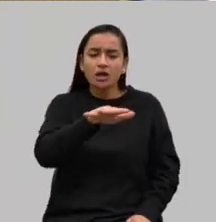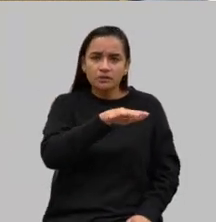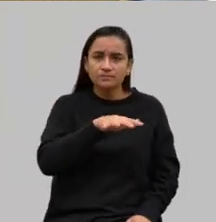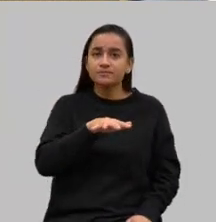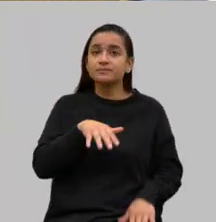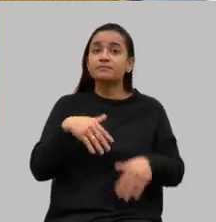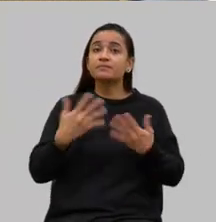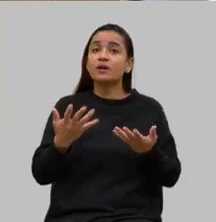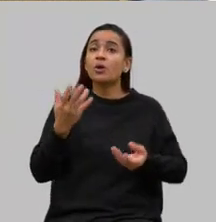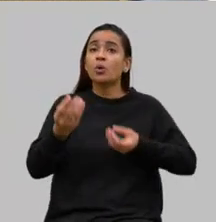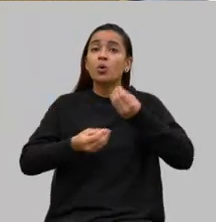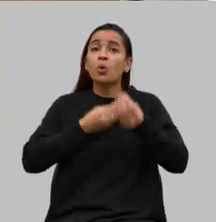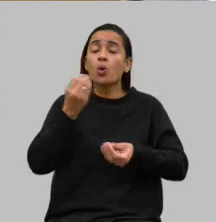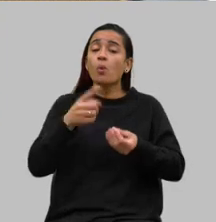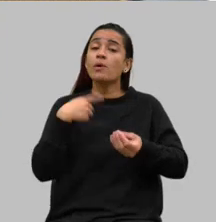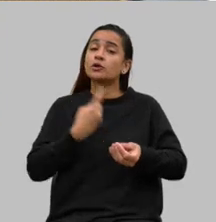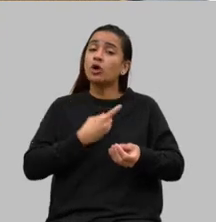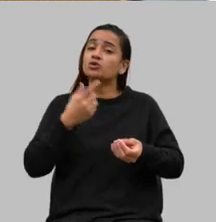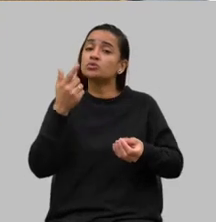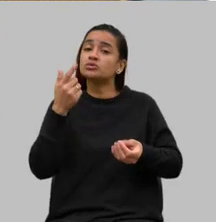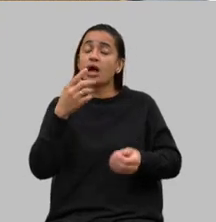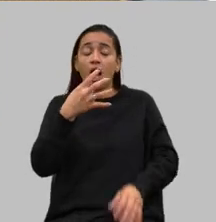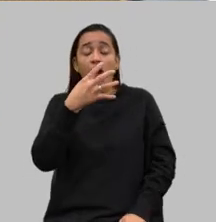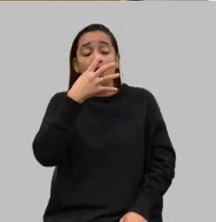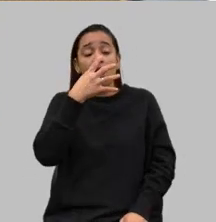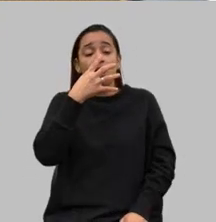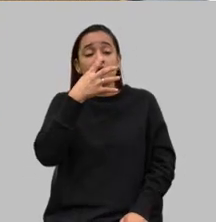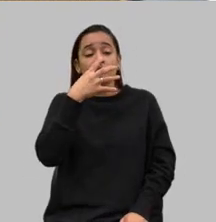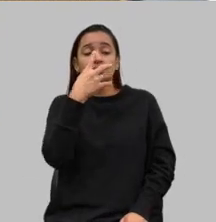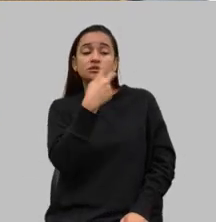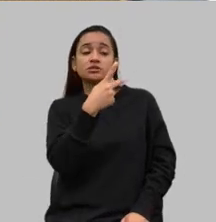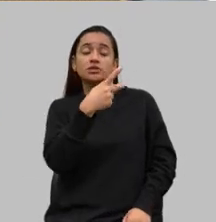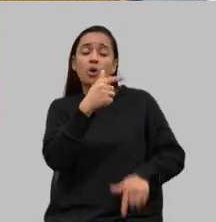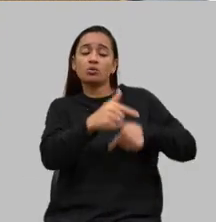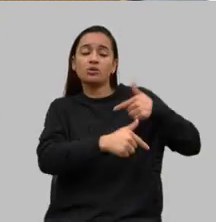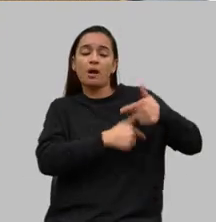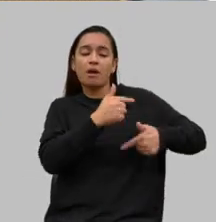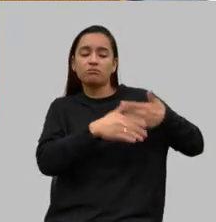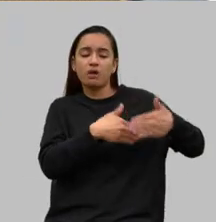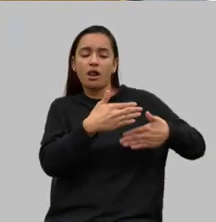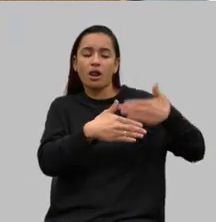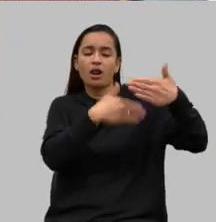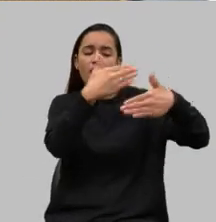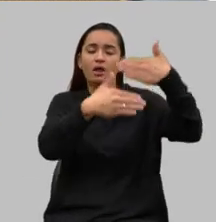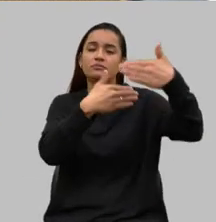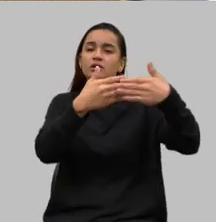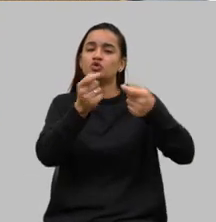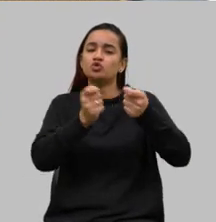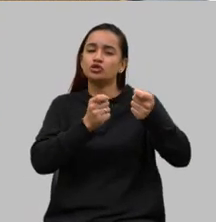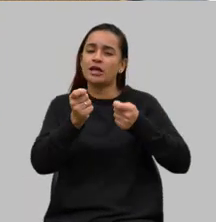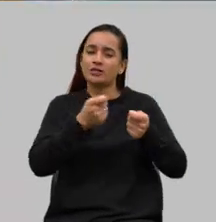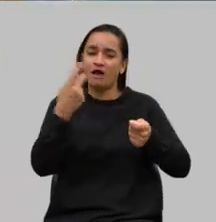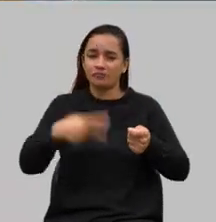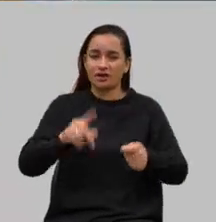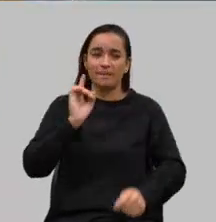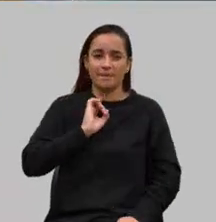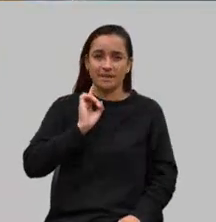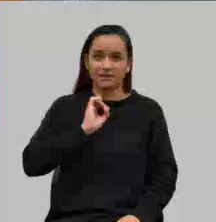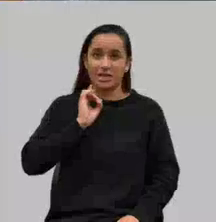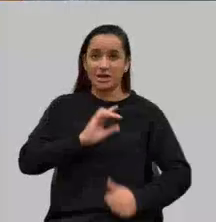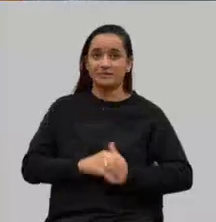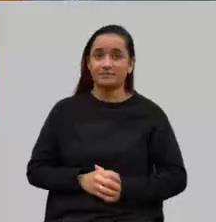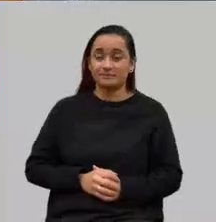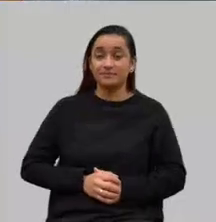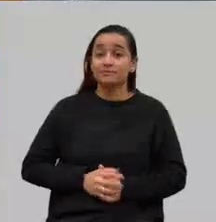como a gente é Admirador da forma como você tem levado o desenvolvimento de forma sustentável para Minas Gerais a gente vê que